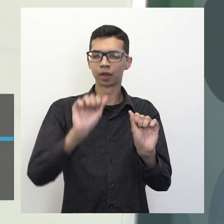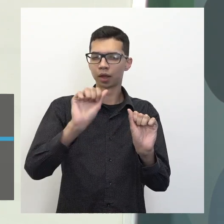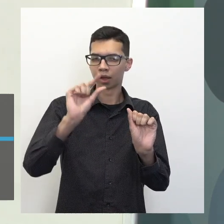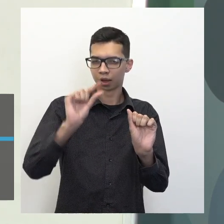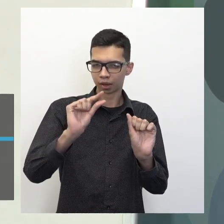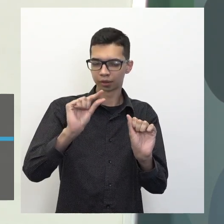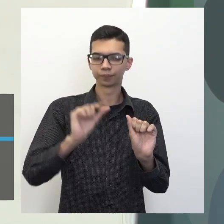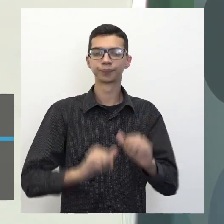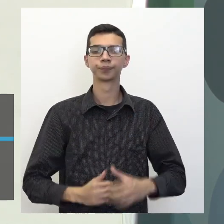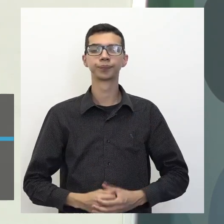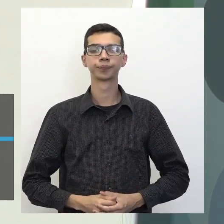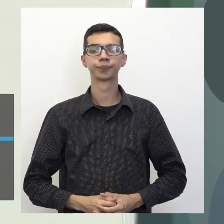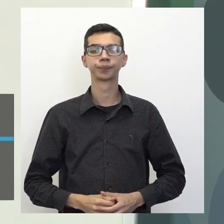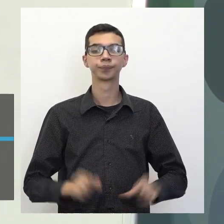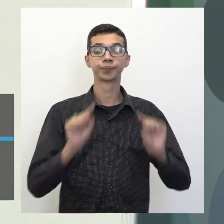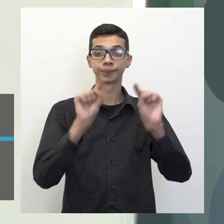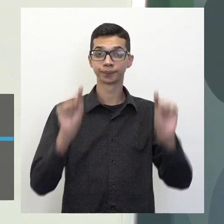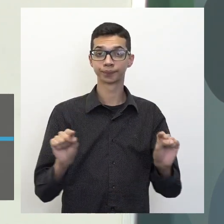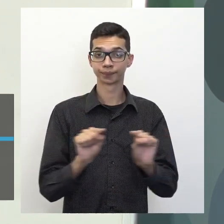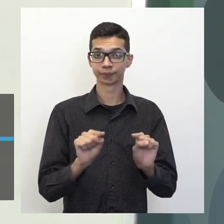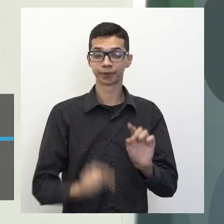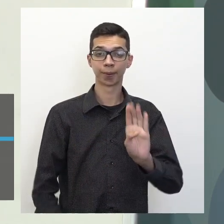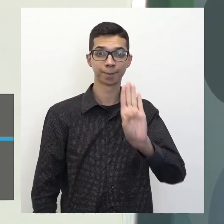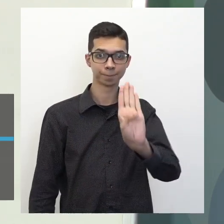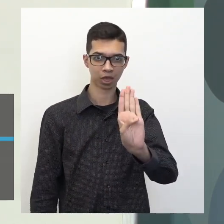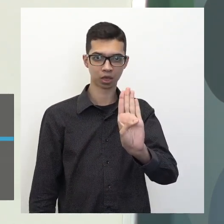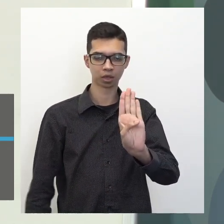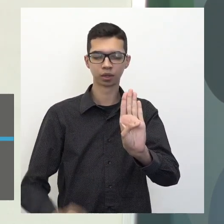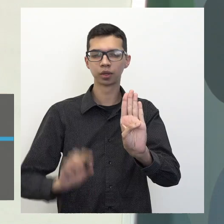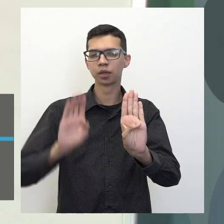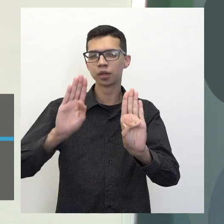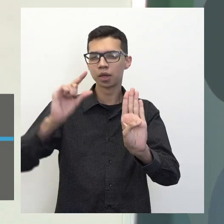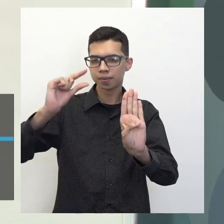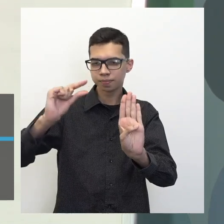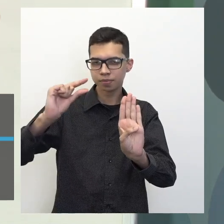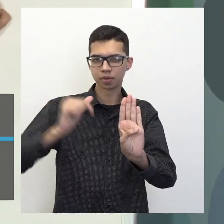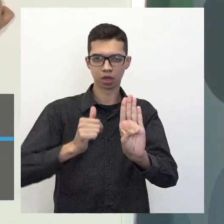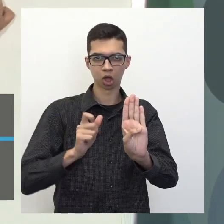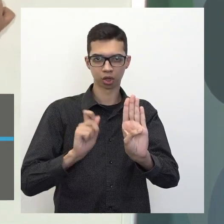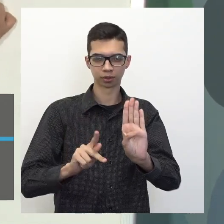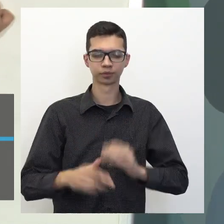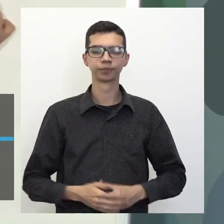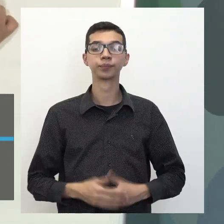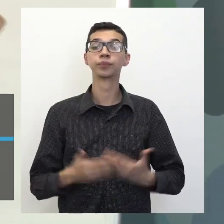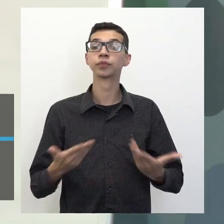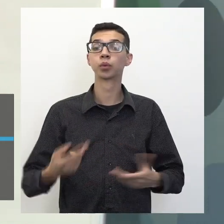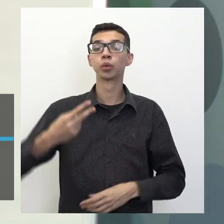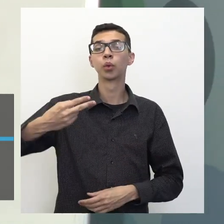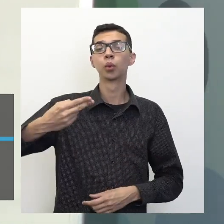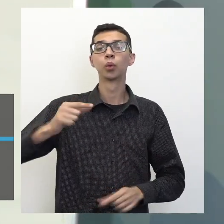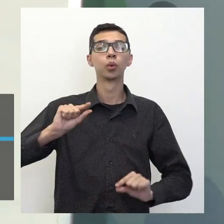B elevado a Bzinho. Perfeito? Então, para a condição 1, eu vou ter isso aqui igual a...